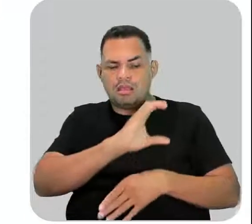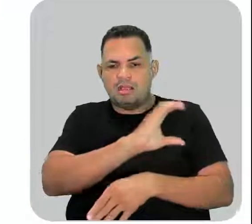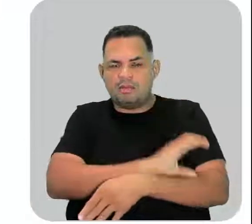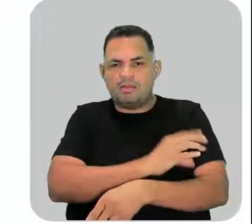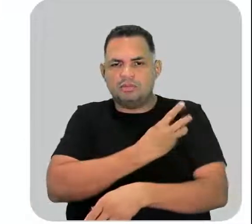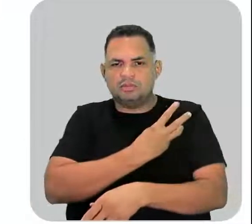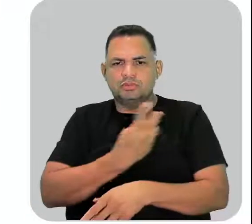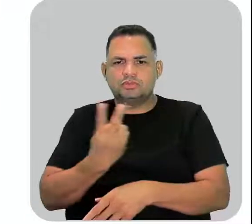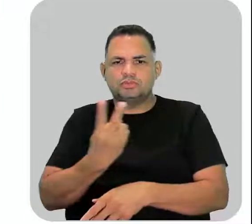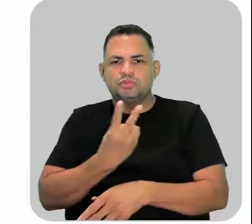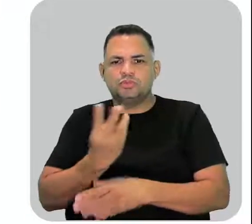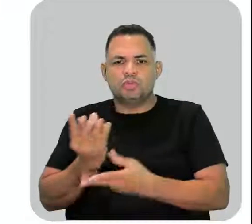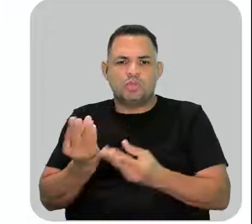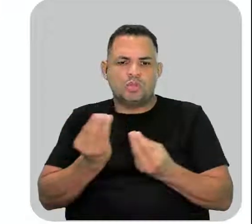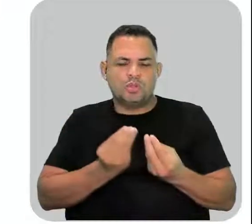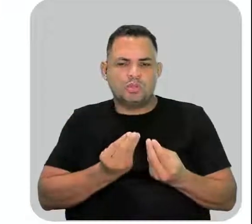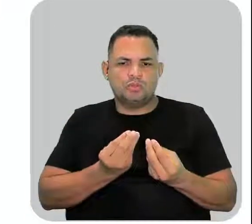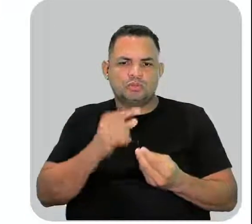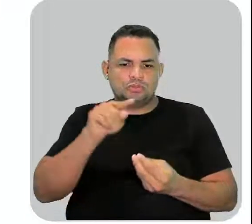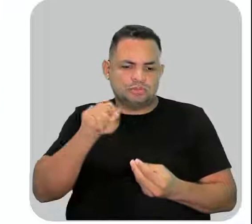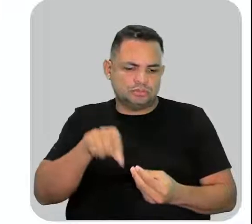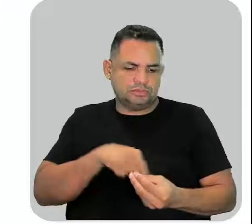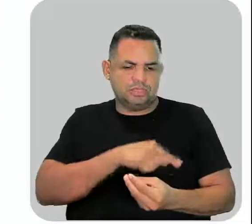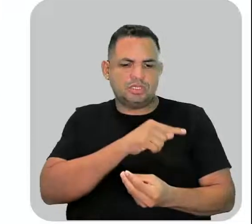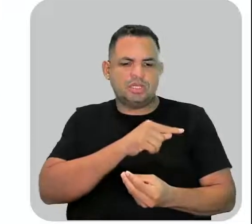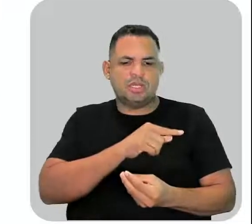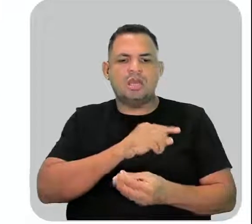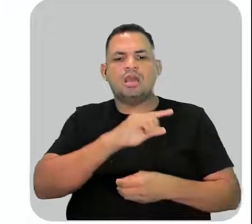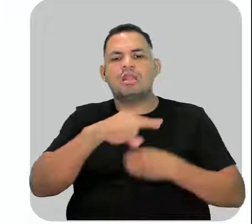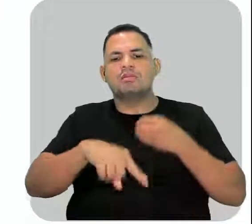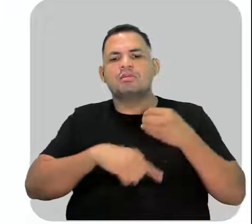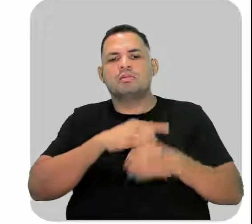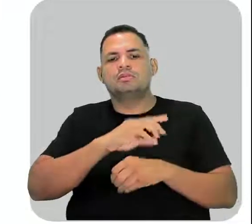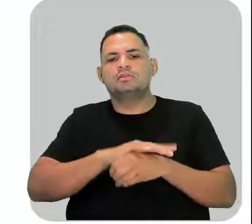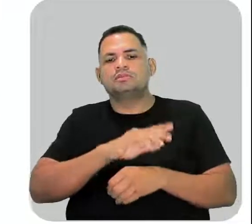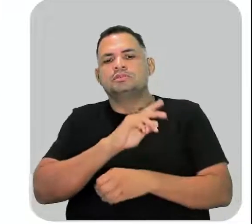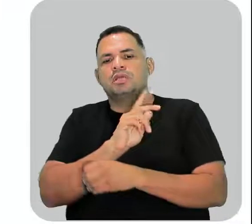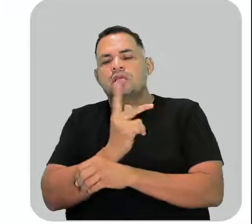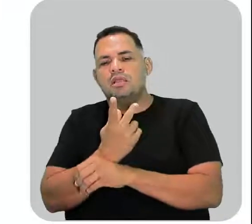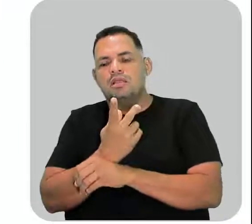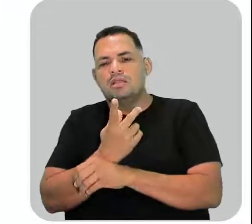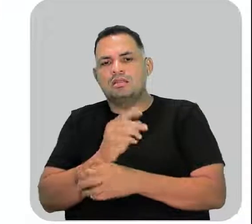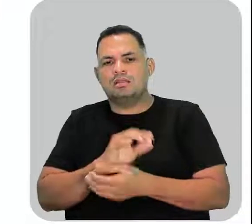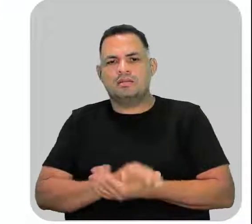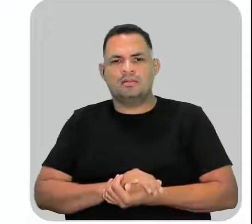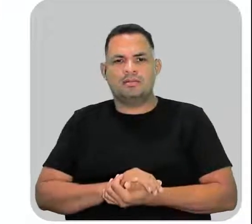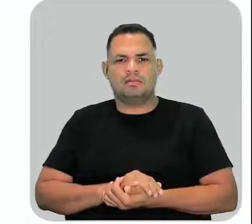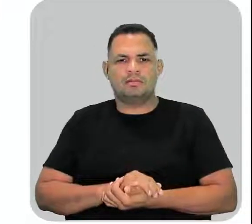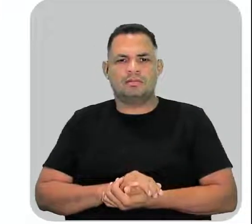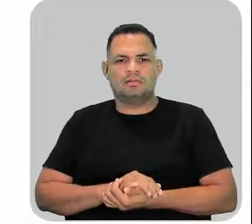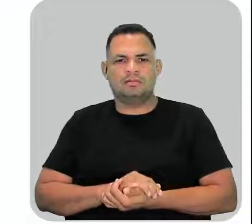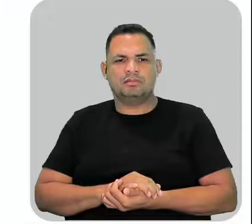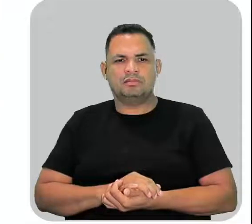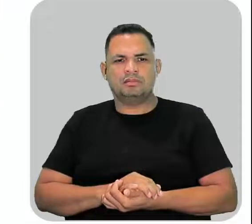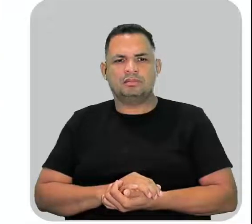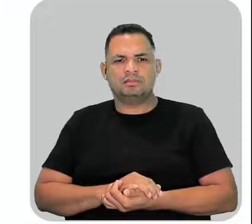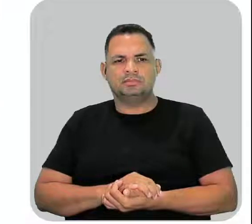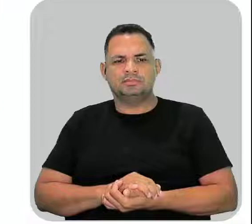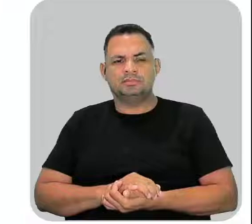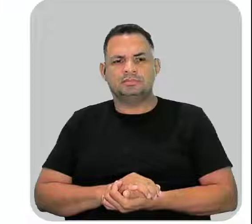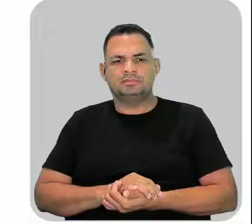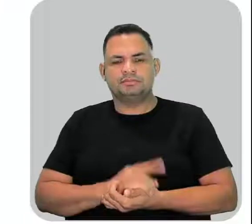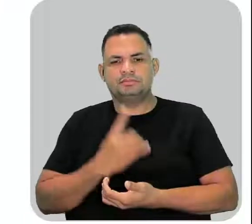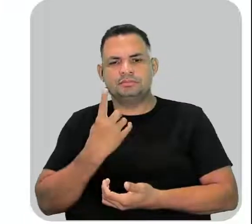receber 2 átomos de hidrogênio. O que isso quer dizer? As ligações, carbono 1,